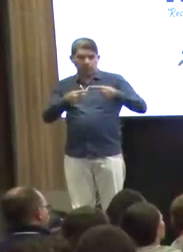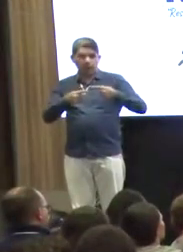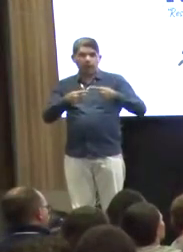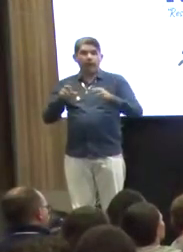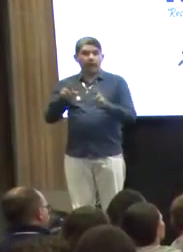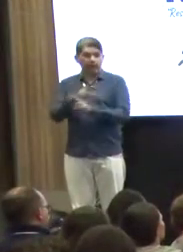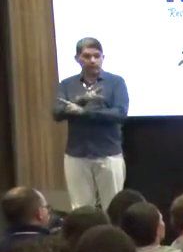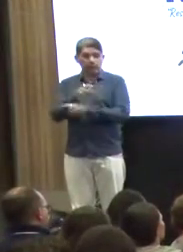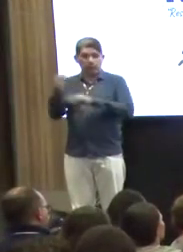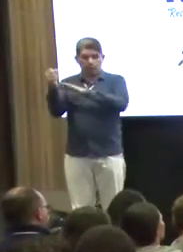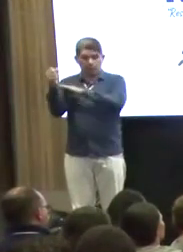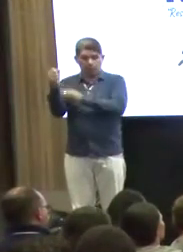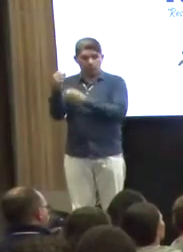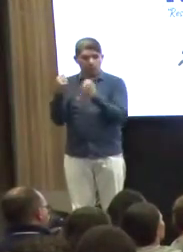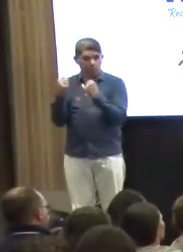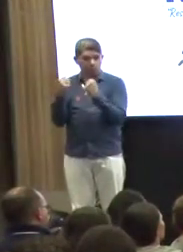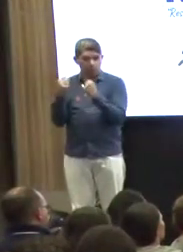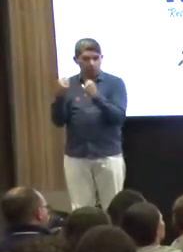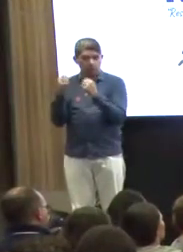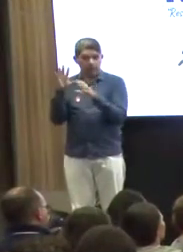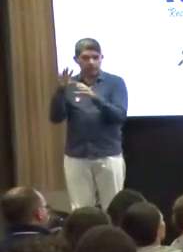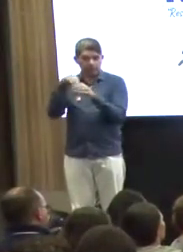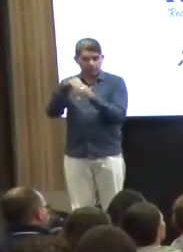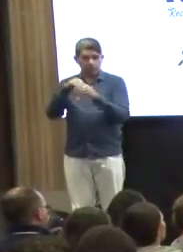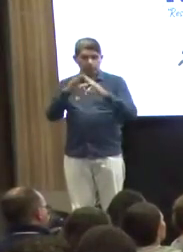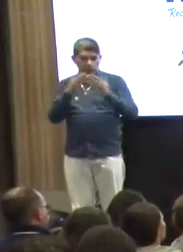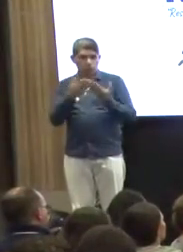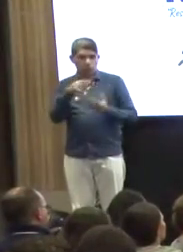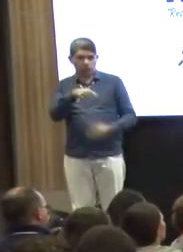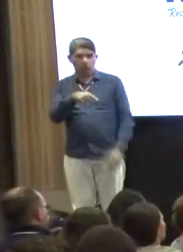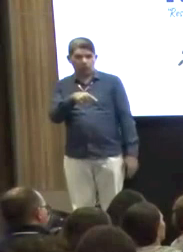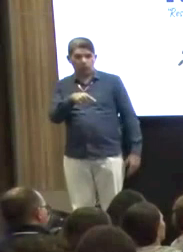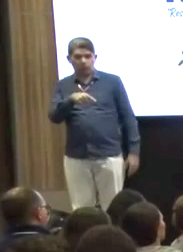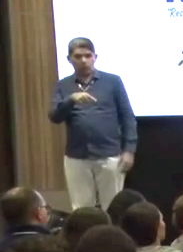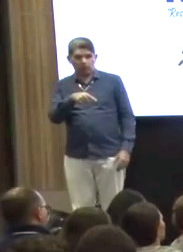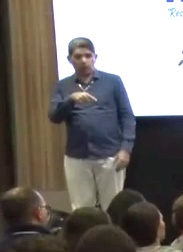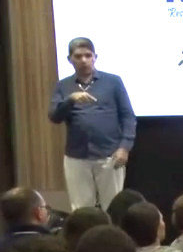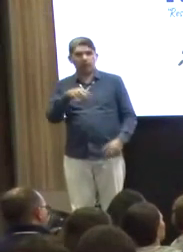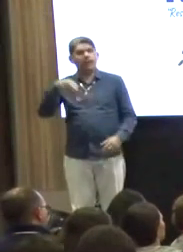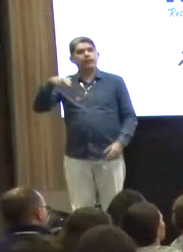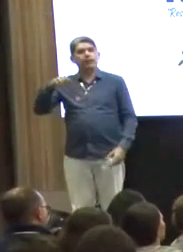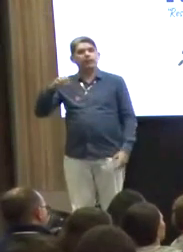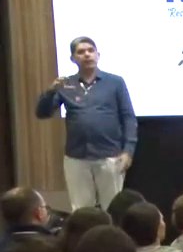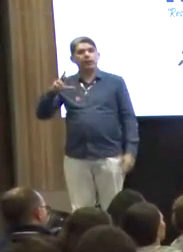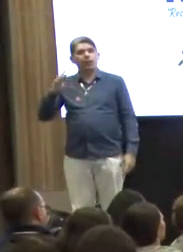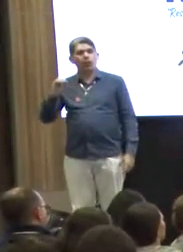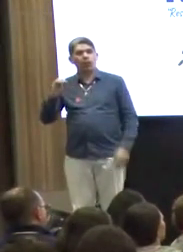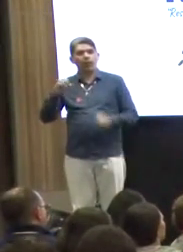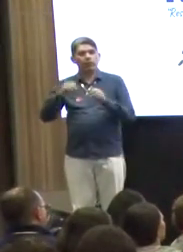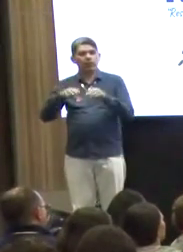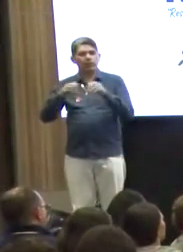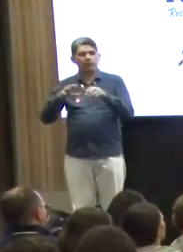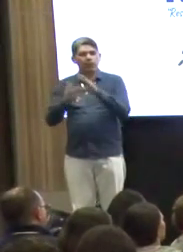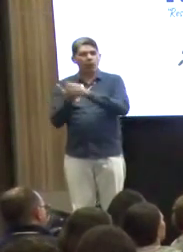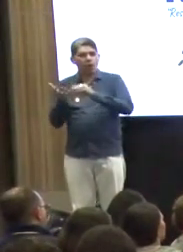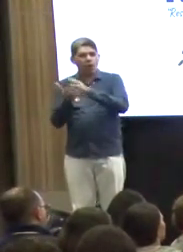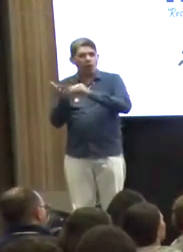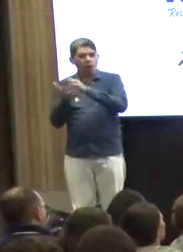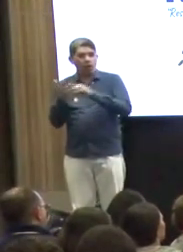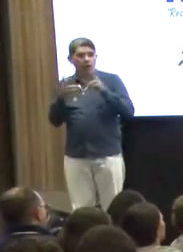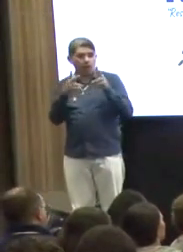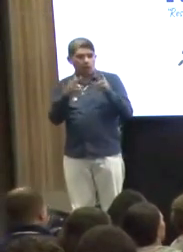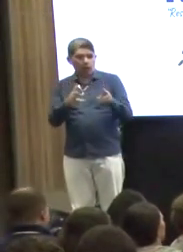poder estão muito inseridas na escola, e que essa necroeducação acaba também de reproduzir isso,